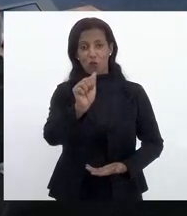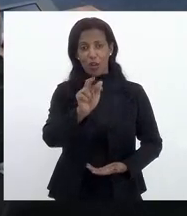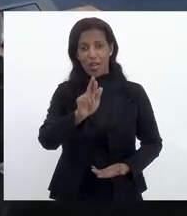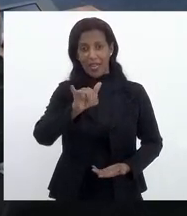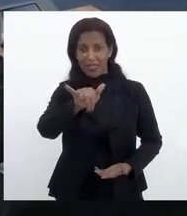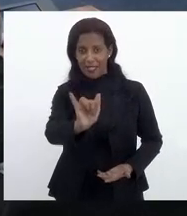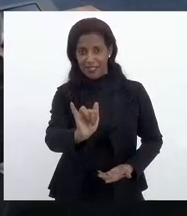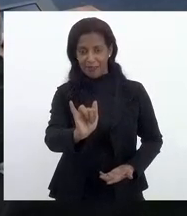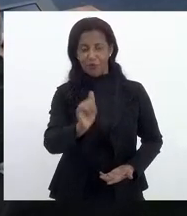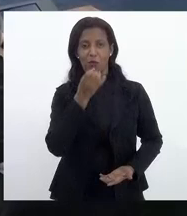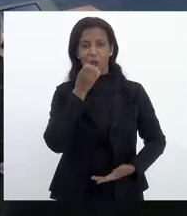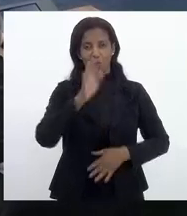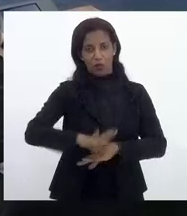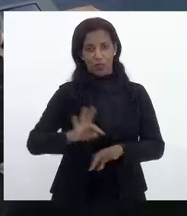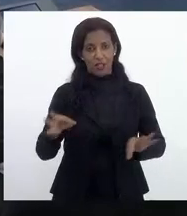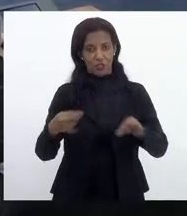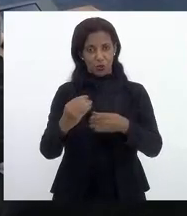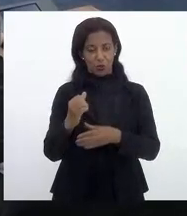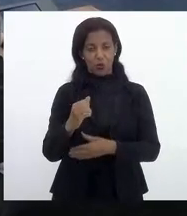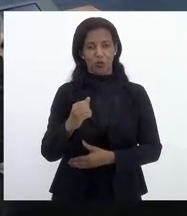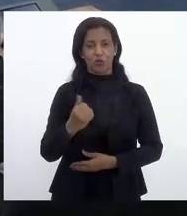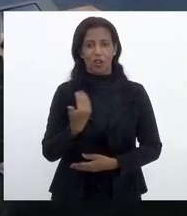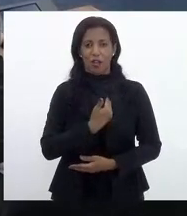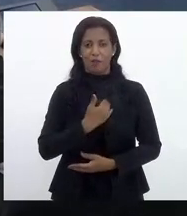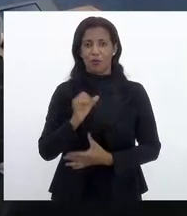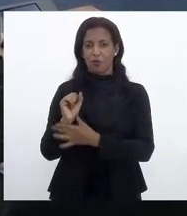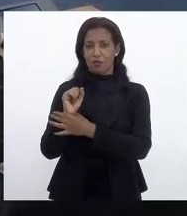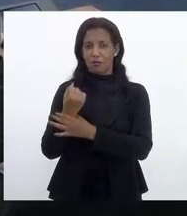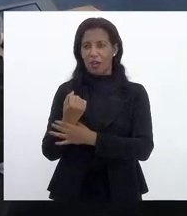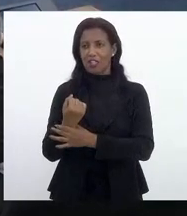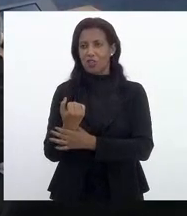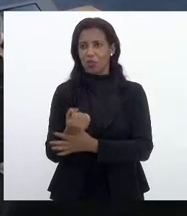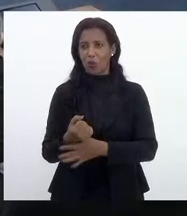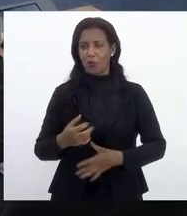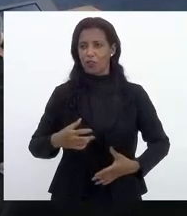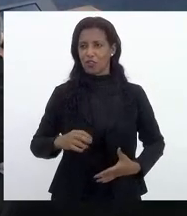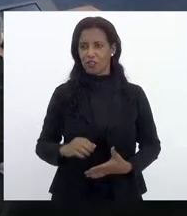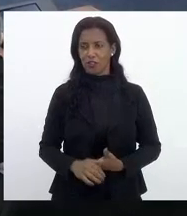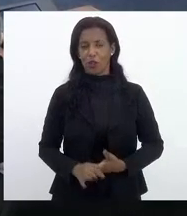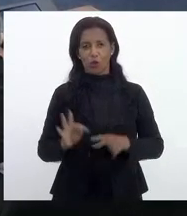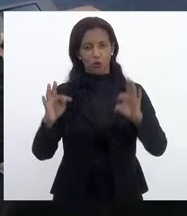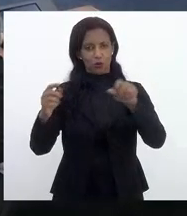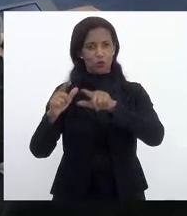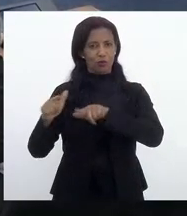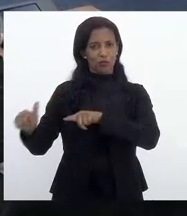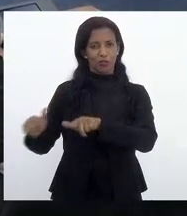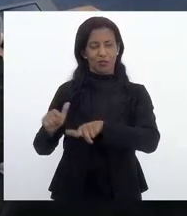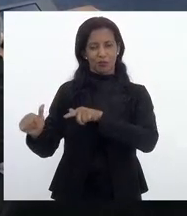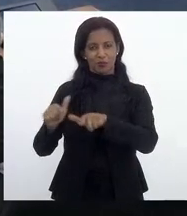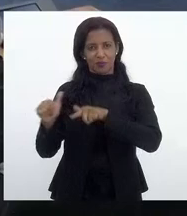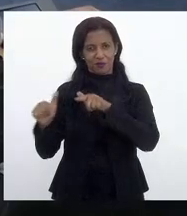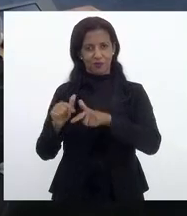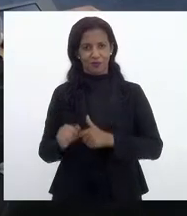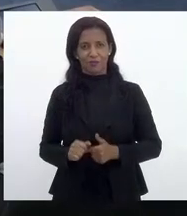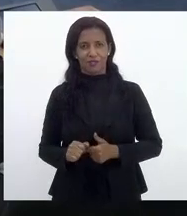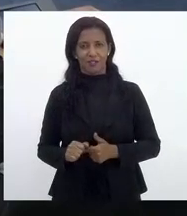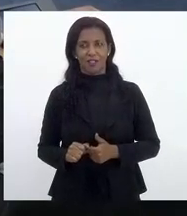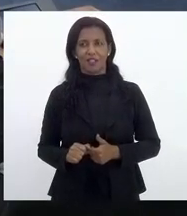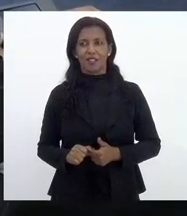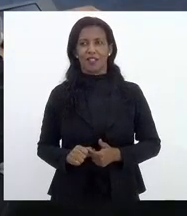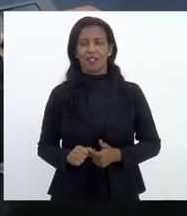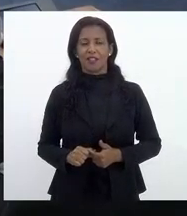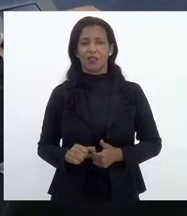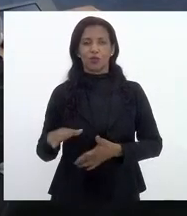todos e todas Boa tarde nos companheiros da segurança com que a gente caminho em 2016 todos os servidores e ao ilustre representante